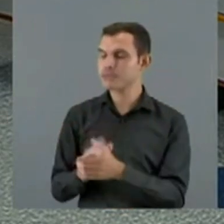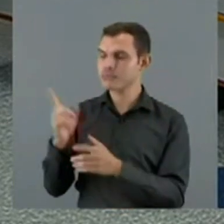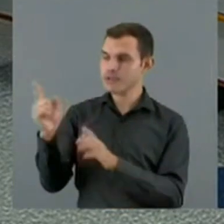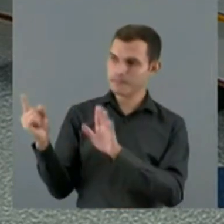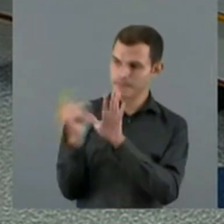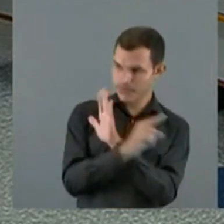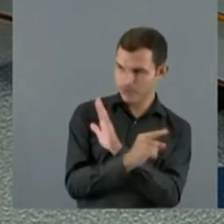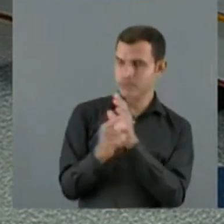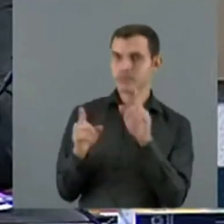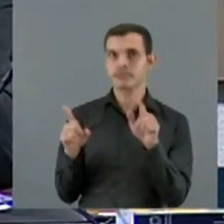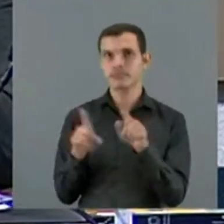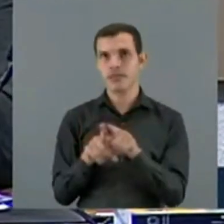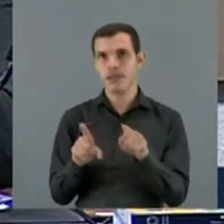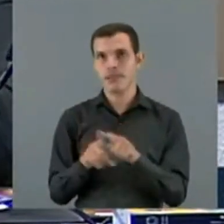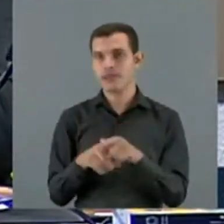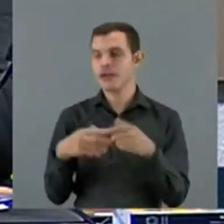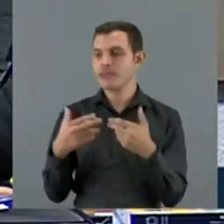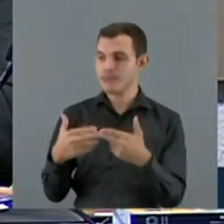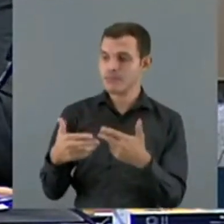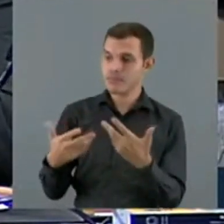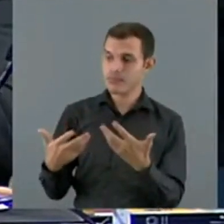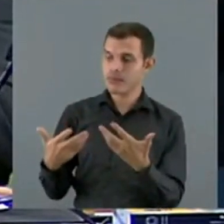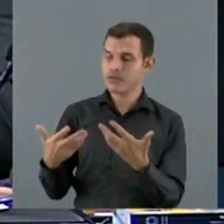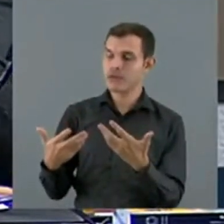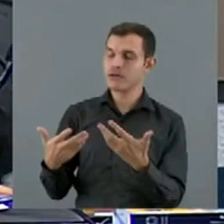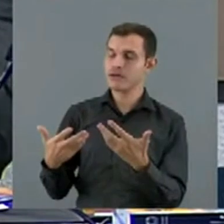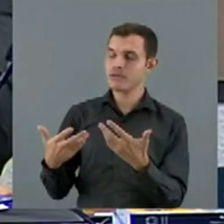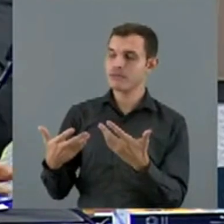indagação e pela vossa preocupação